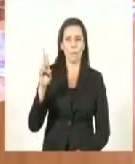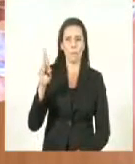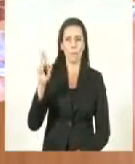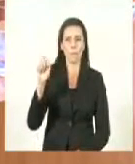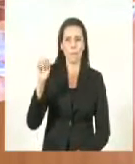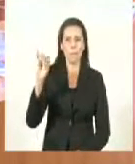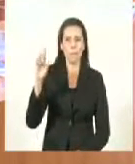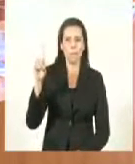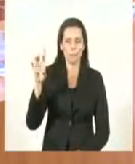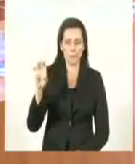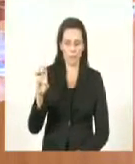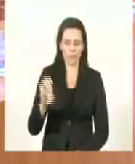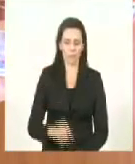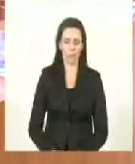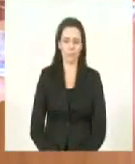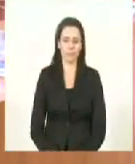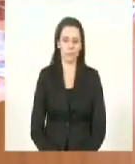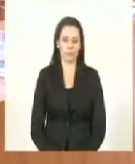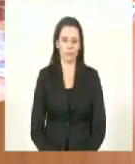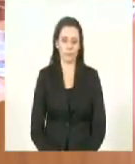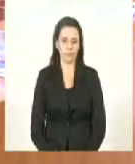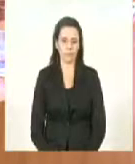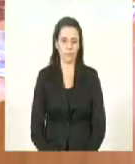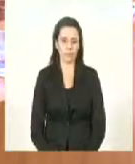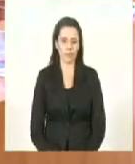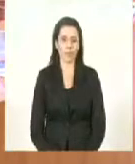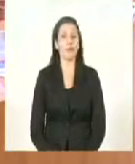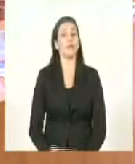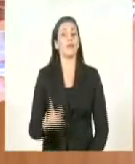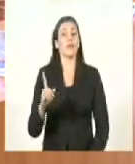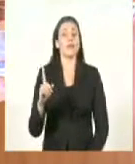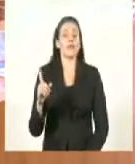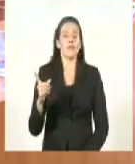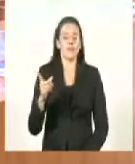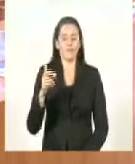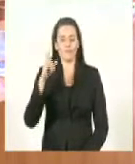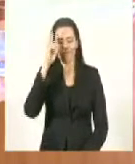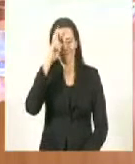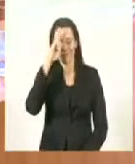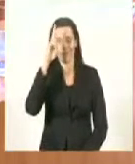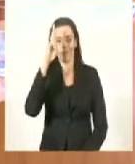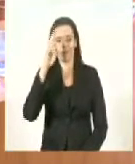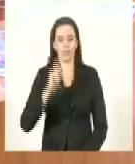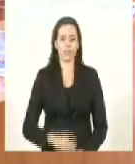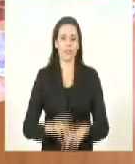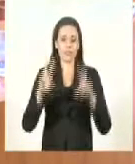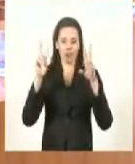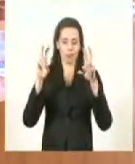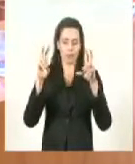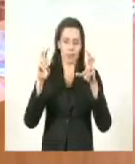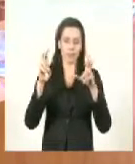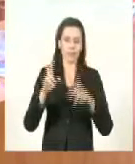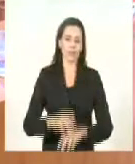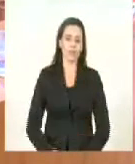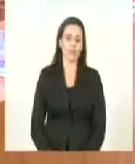Então, o que eu gostaria que a gente... sobre a questão do parecer da CCL,